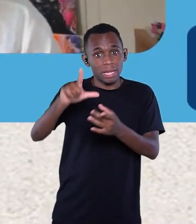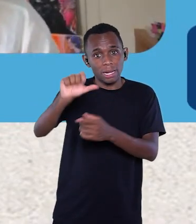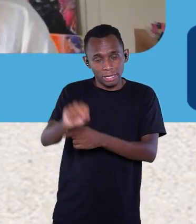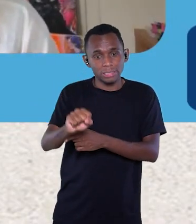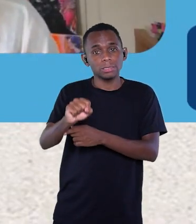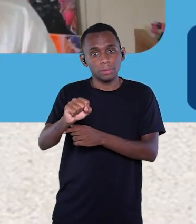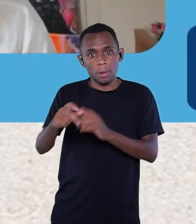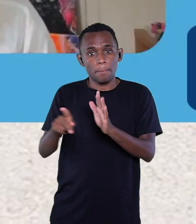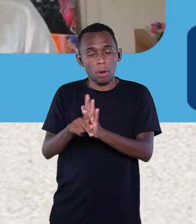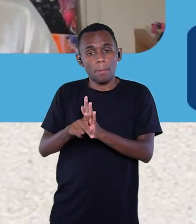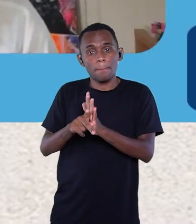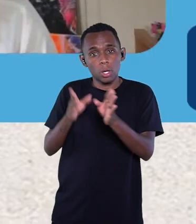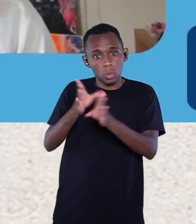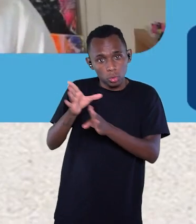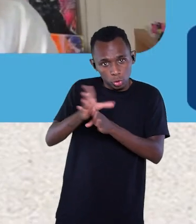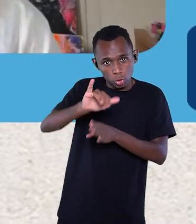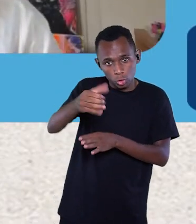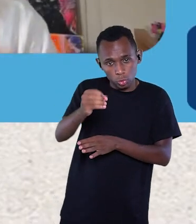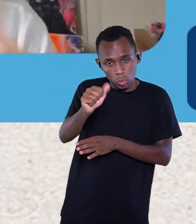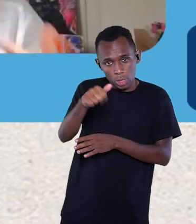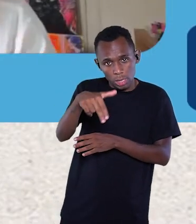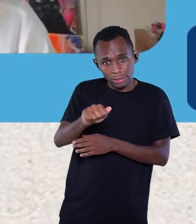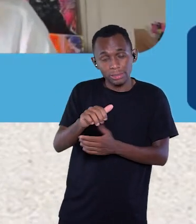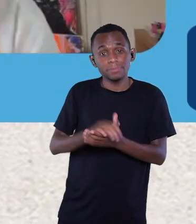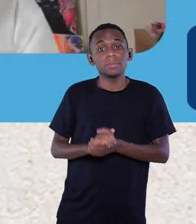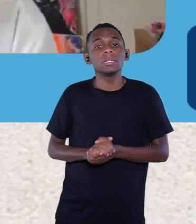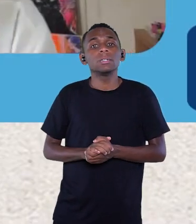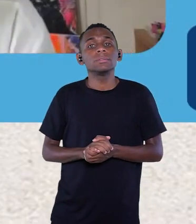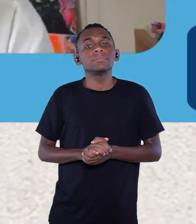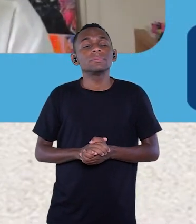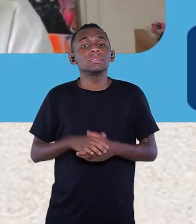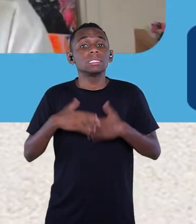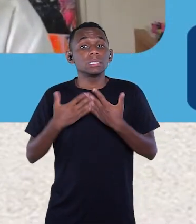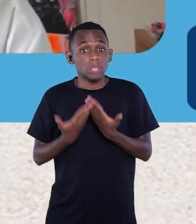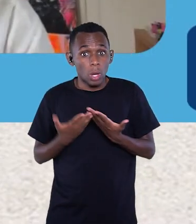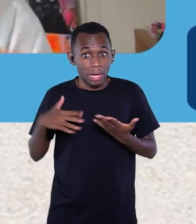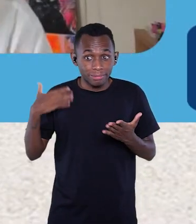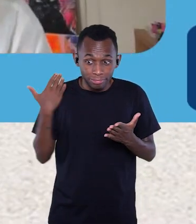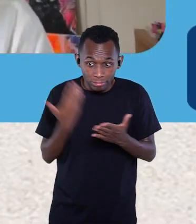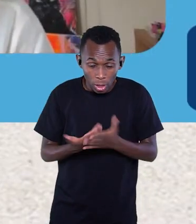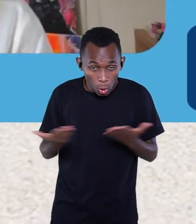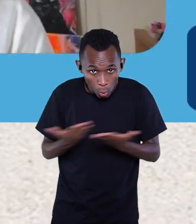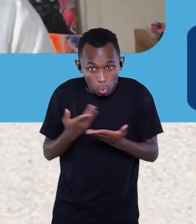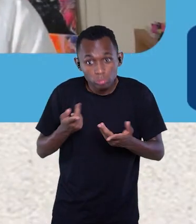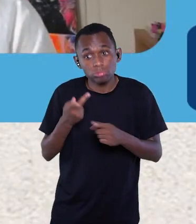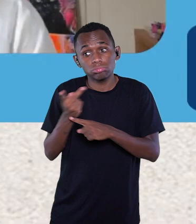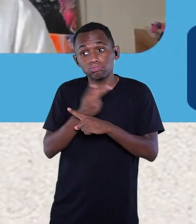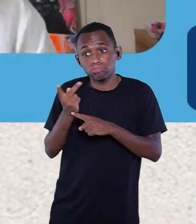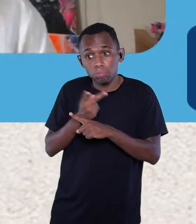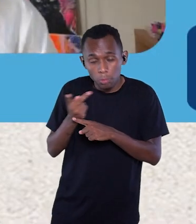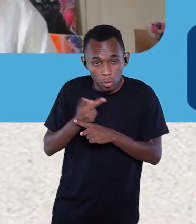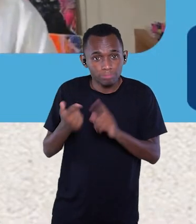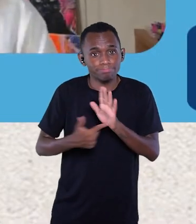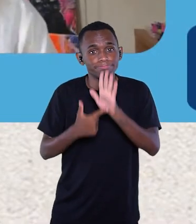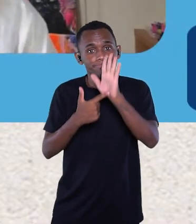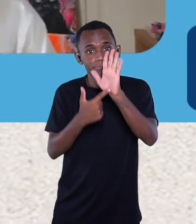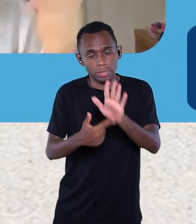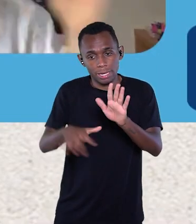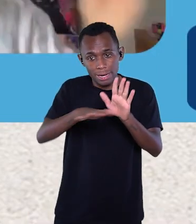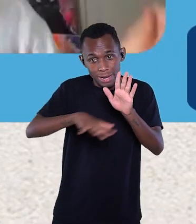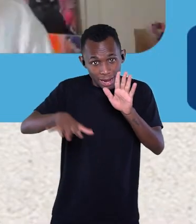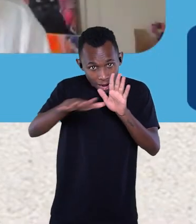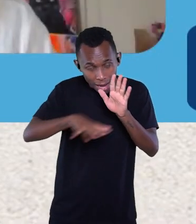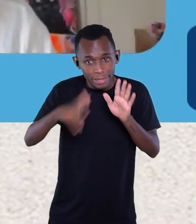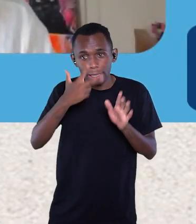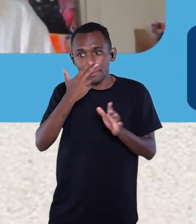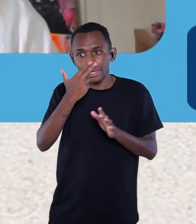que é coordenado pela professora Joana Ziller. E uma das coisas que a gente, até hoje, procura, assim, demonstrar dentro dessa questão